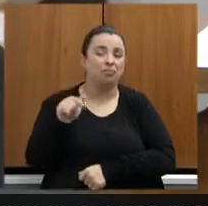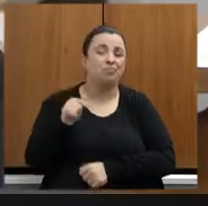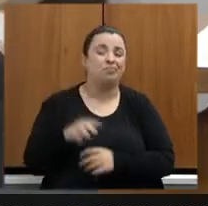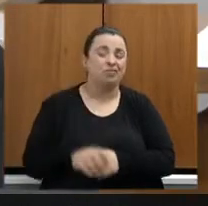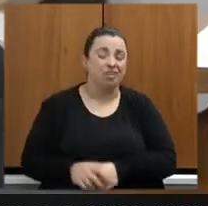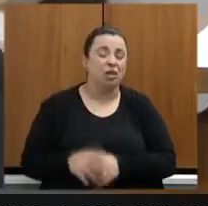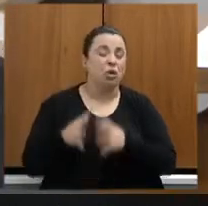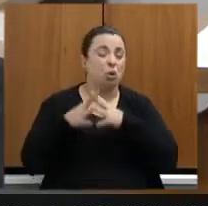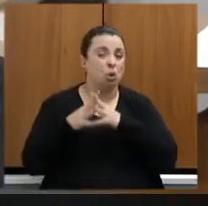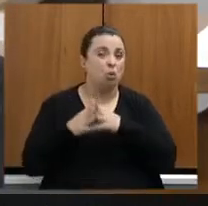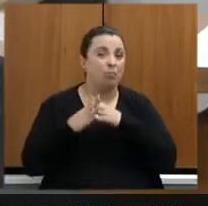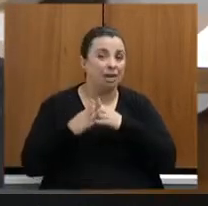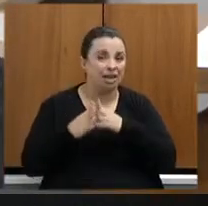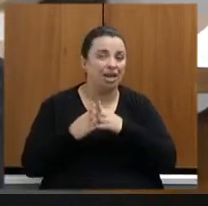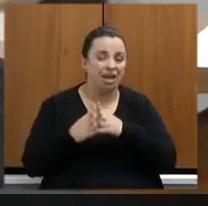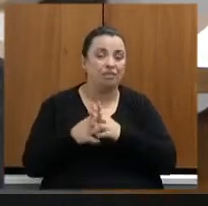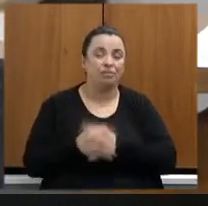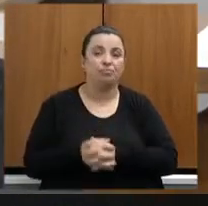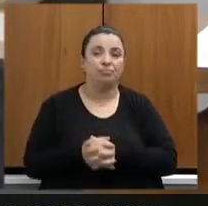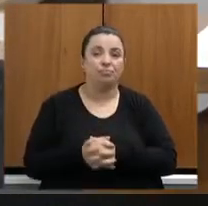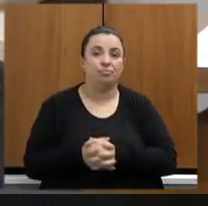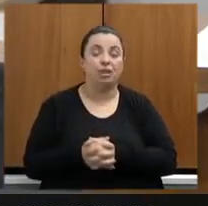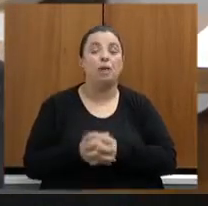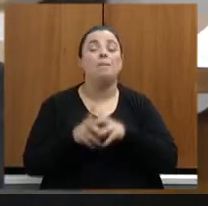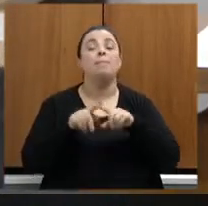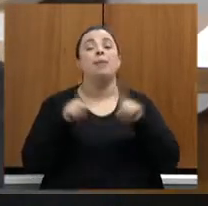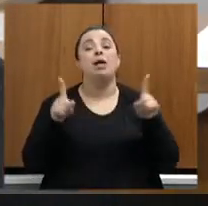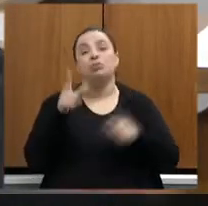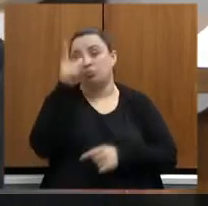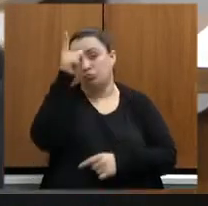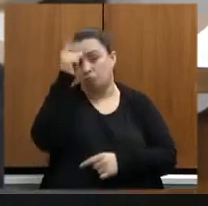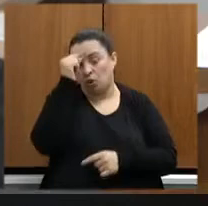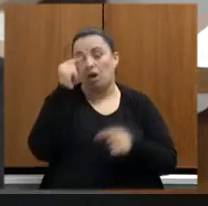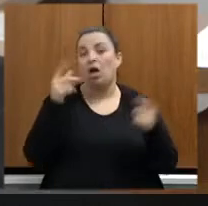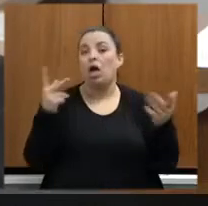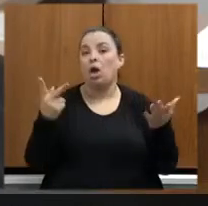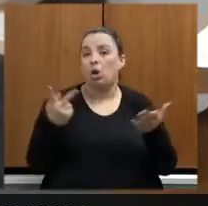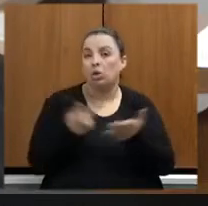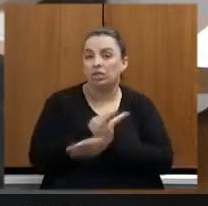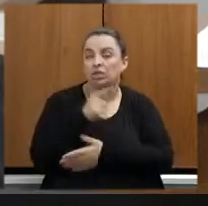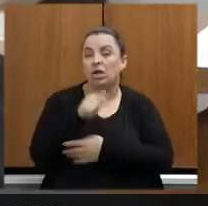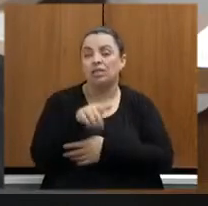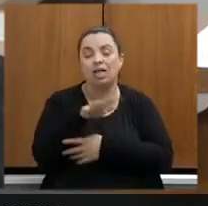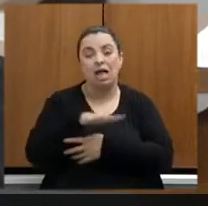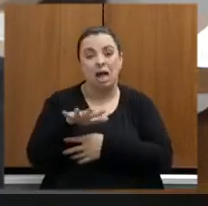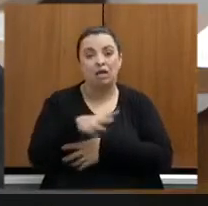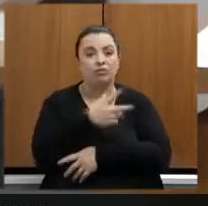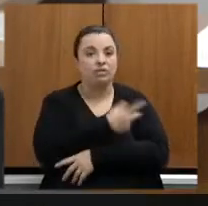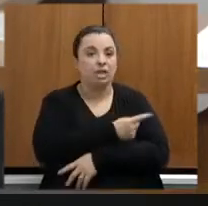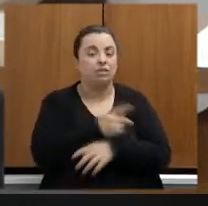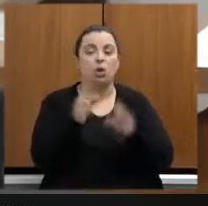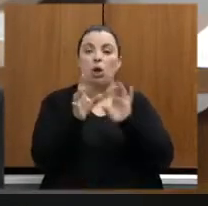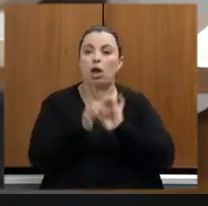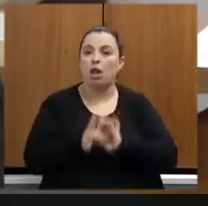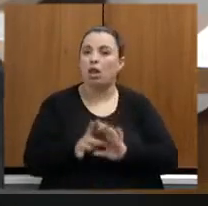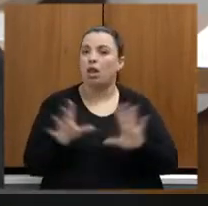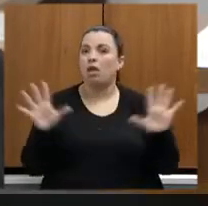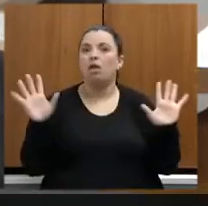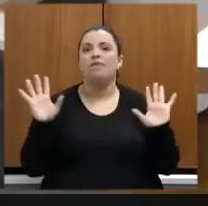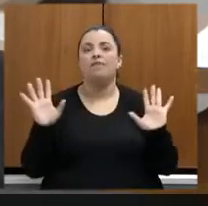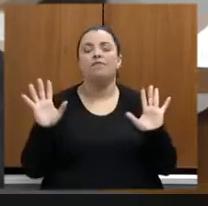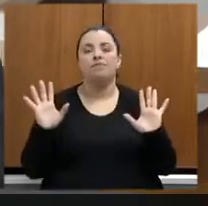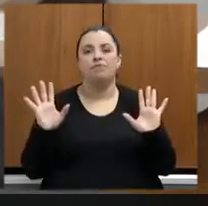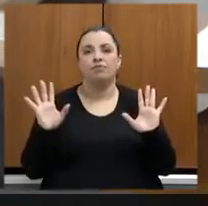mas é tem que ir nós temos aí área de vacinação da área livre e uma situação